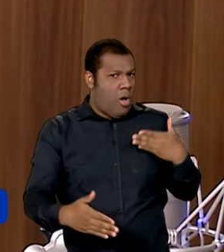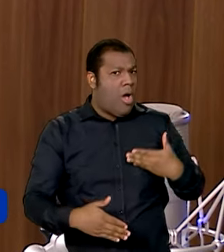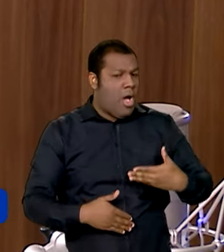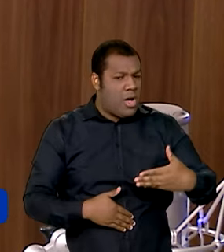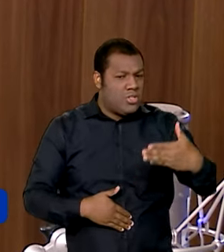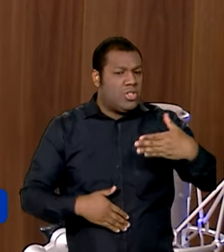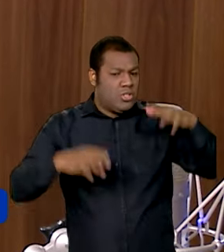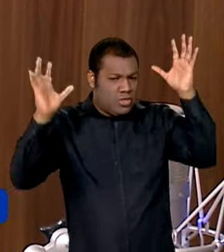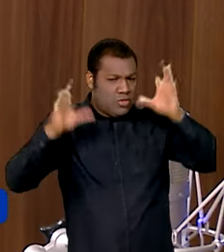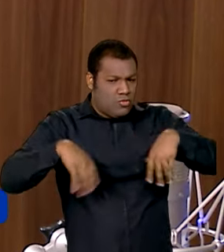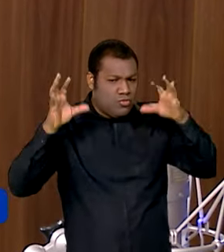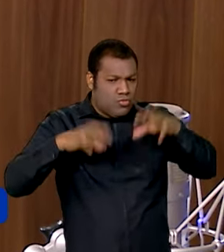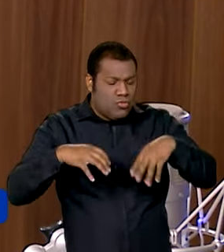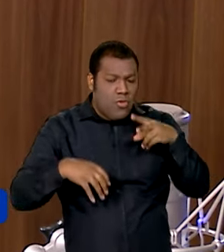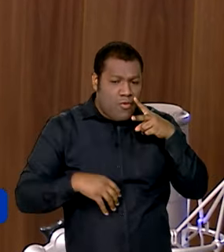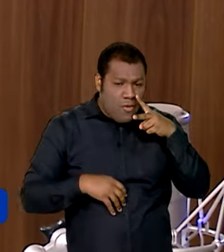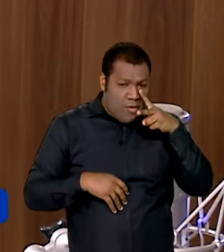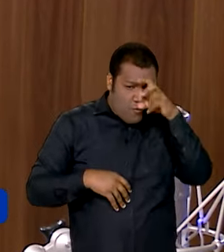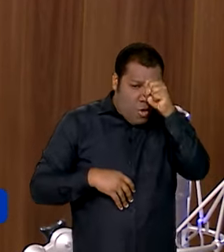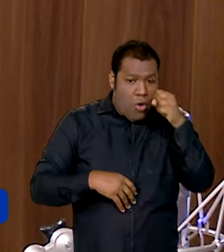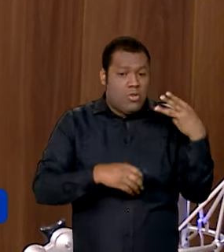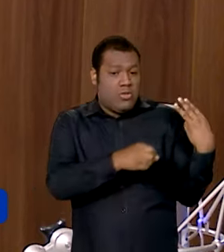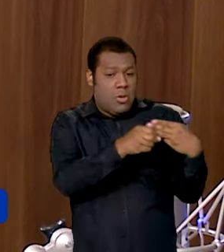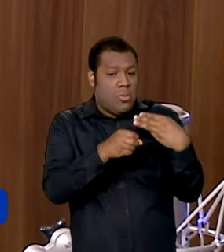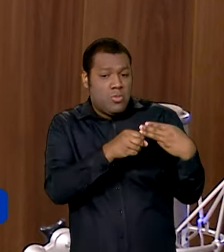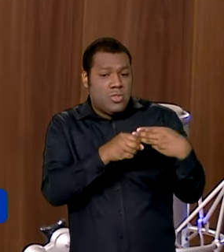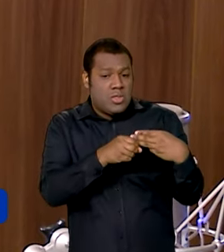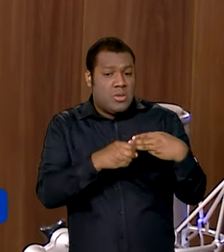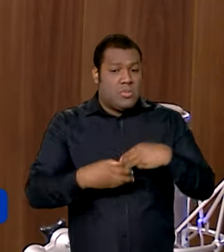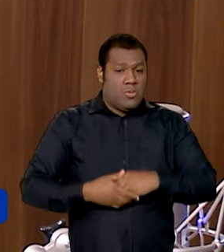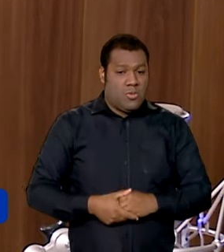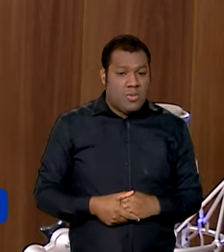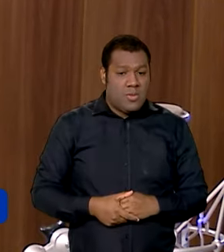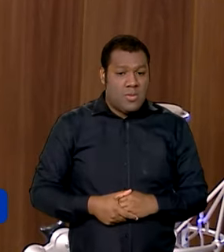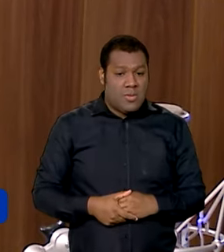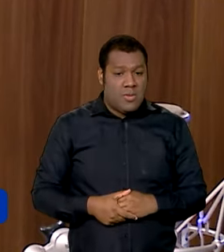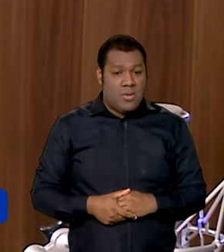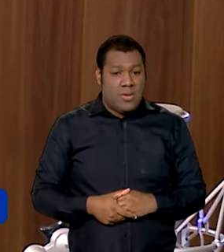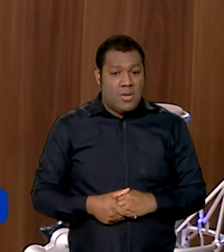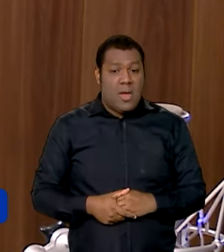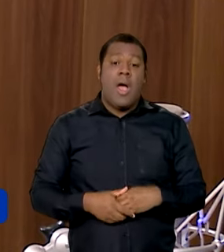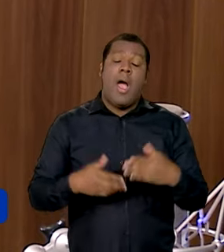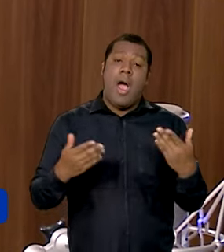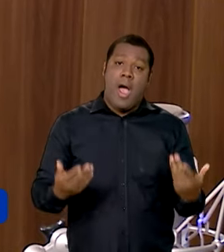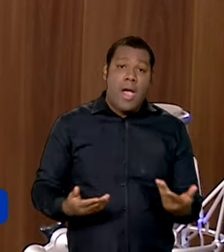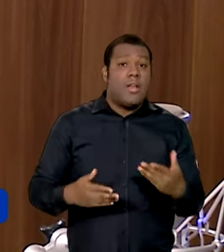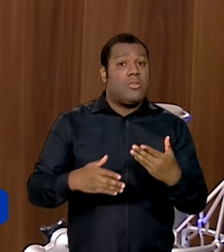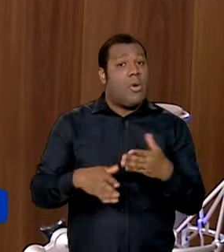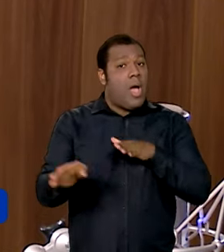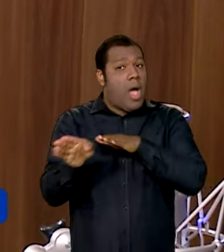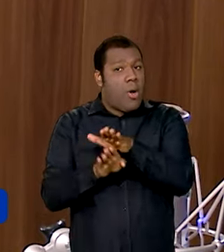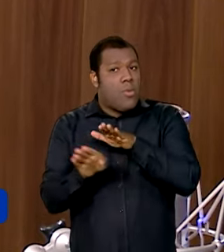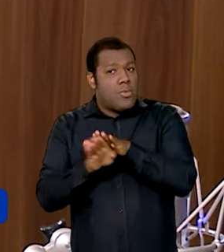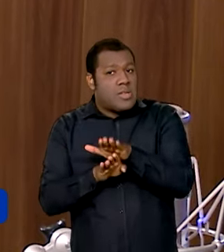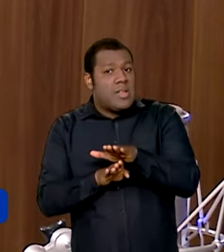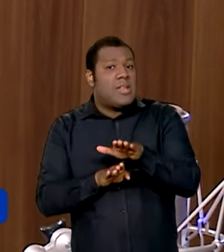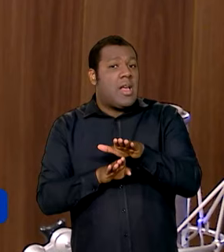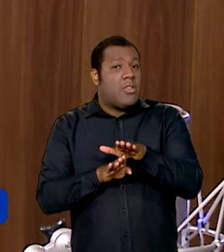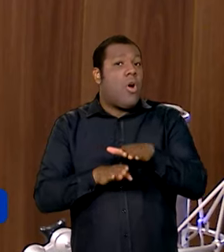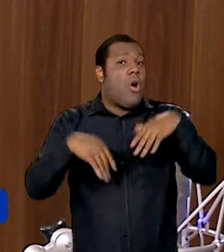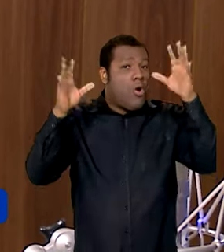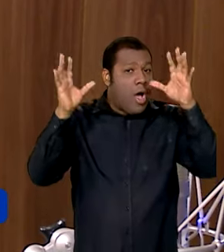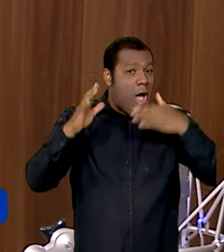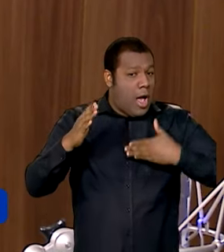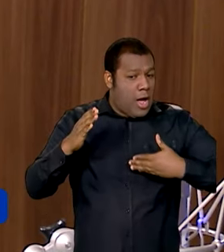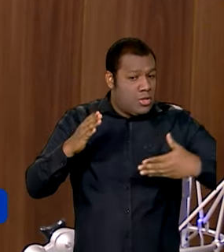muito intensa pra região tal pros municípios Tais que se confirmar né pode ter deslizamento pode ter alargamento